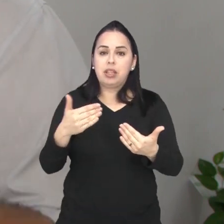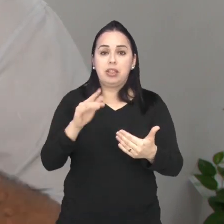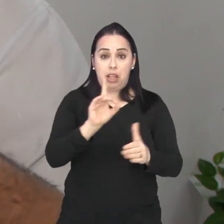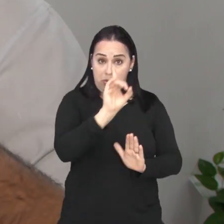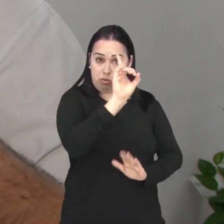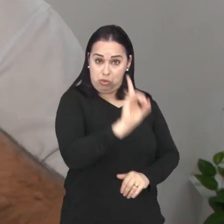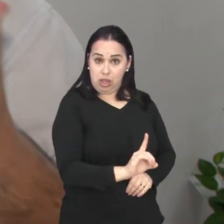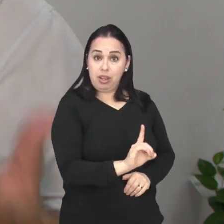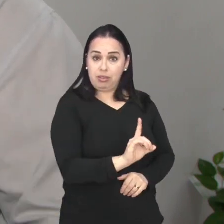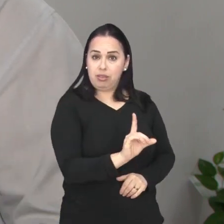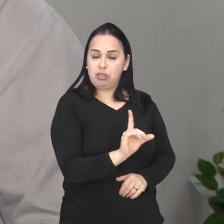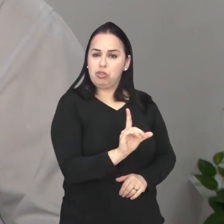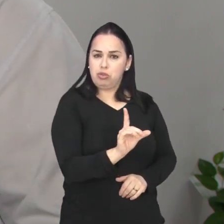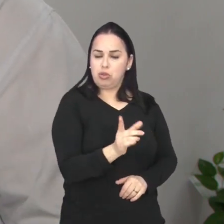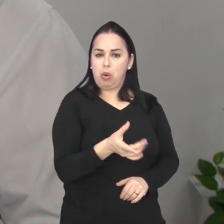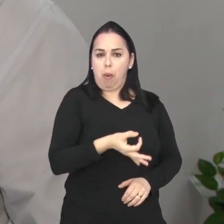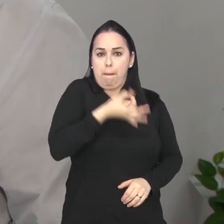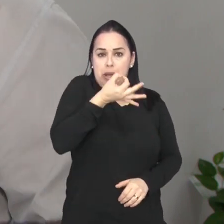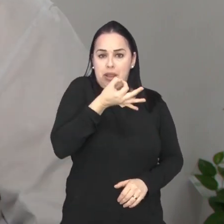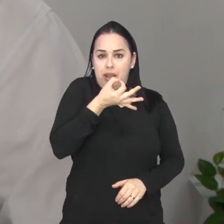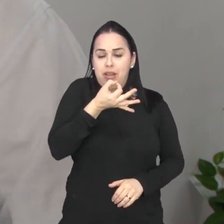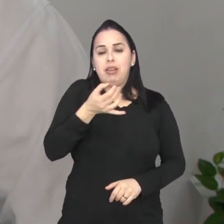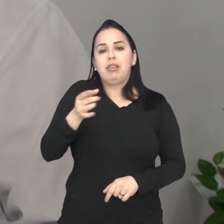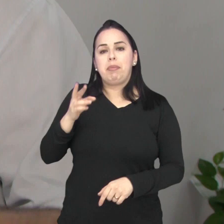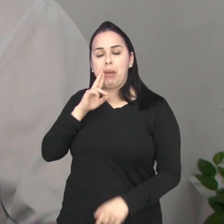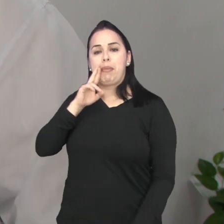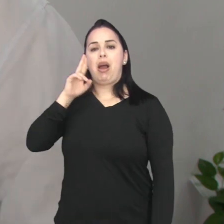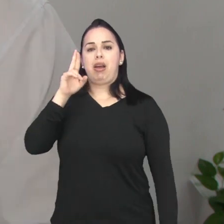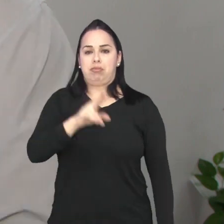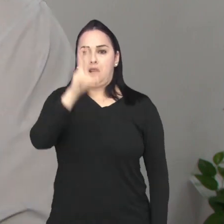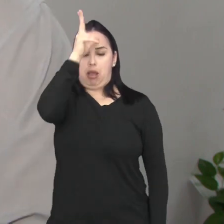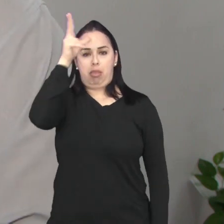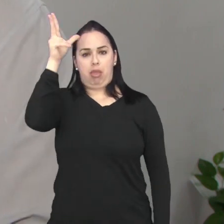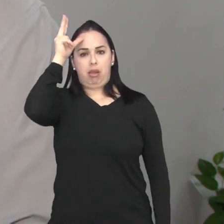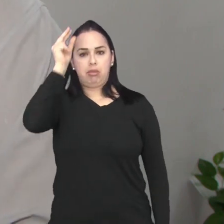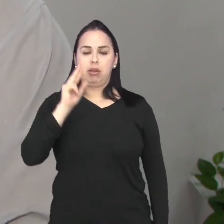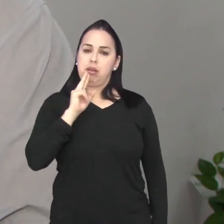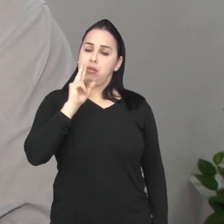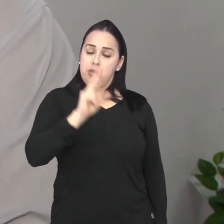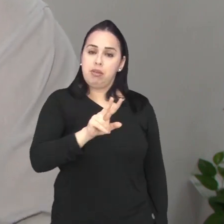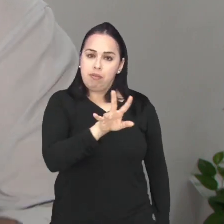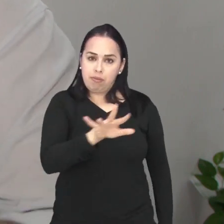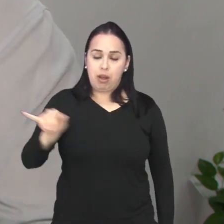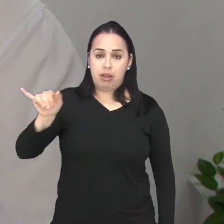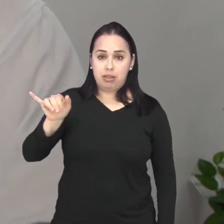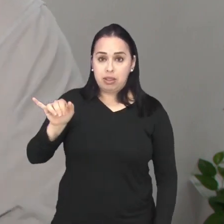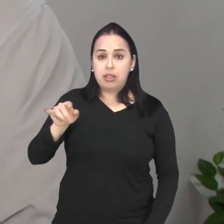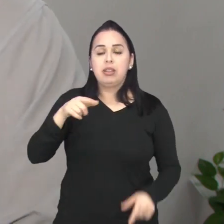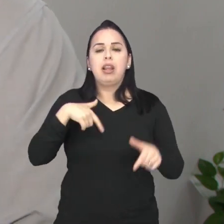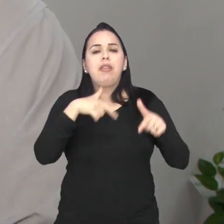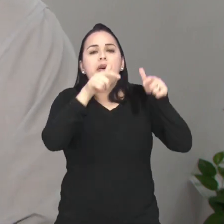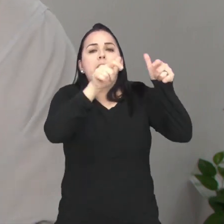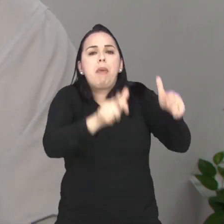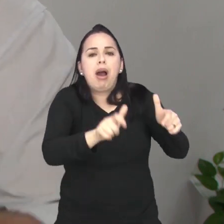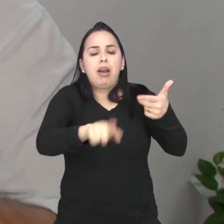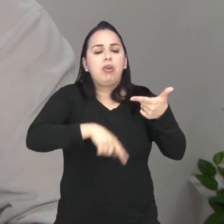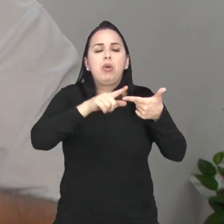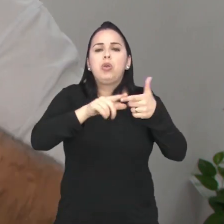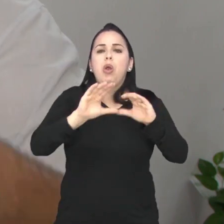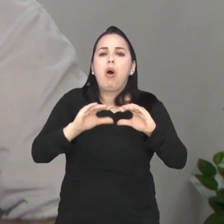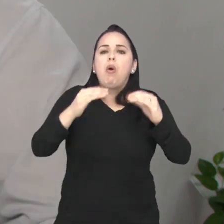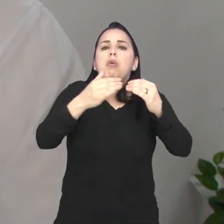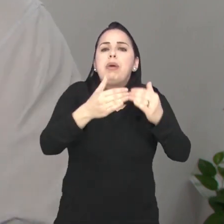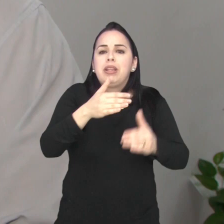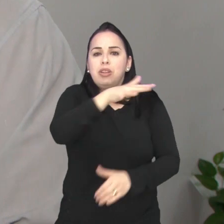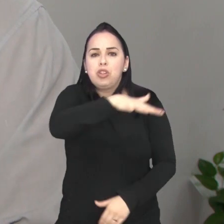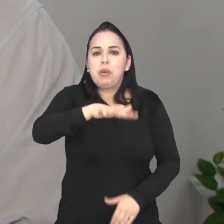tem o direito de falar e também de receber uma resposta do poder público quanto àquela demanda dela lá na ponta, lá no bairro,